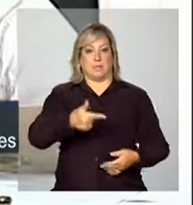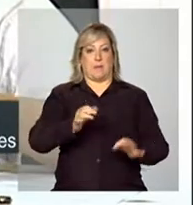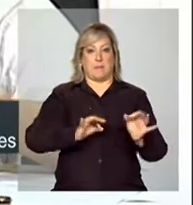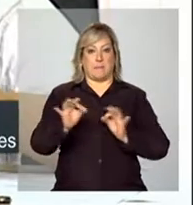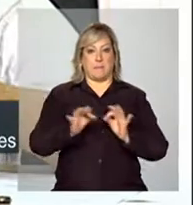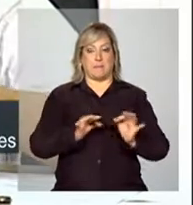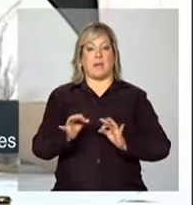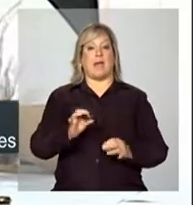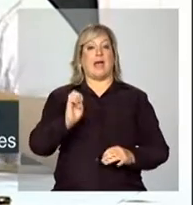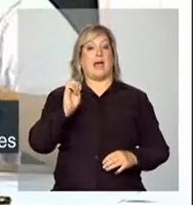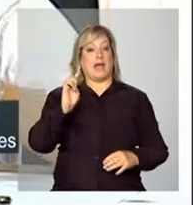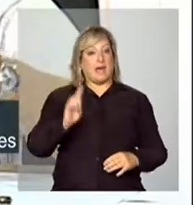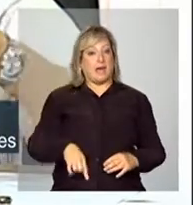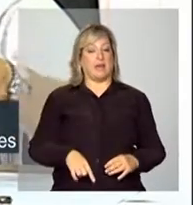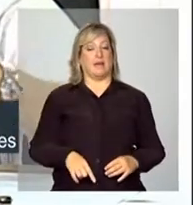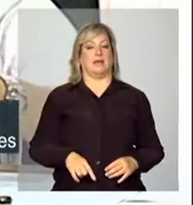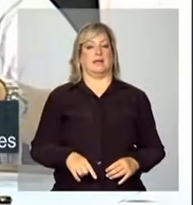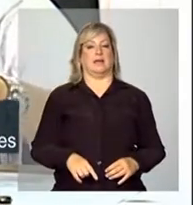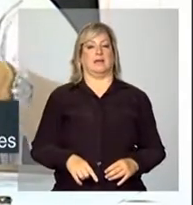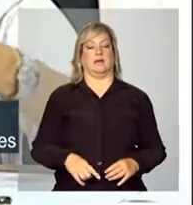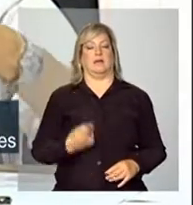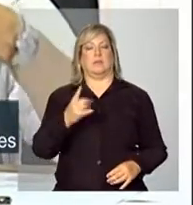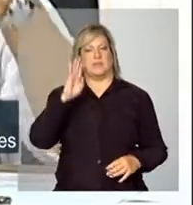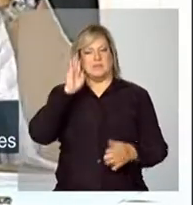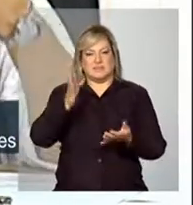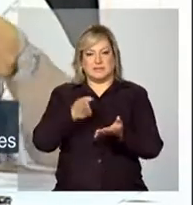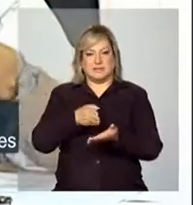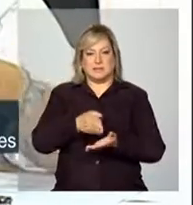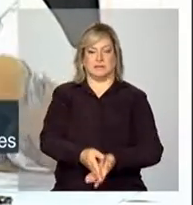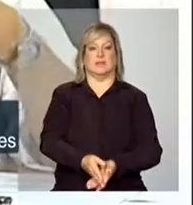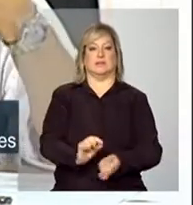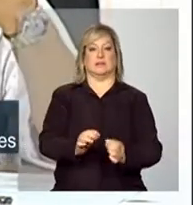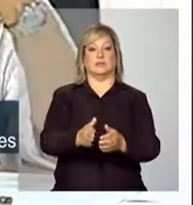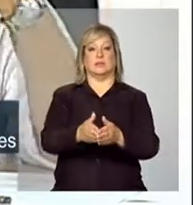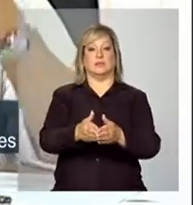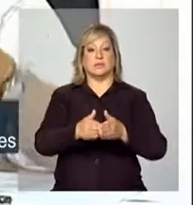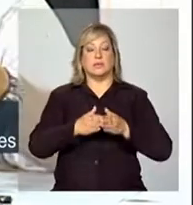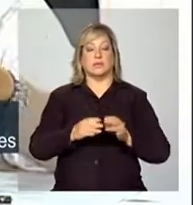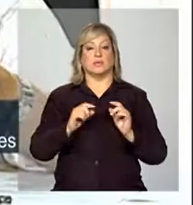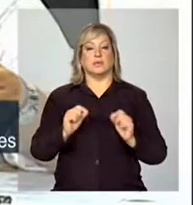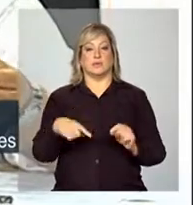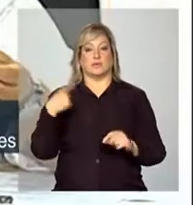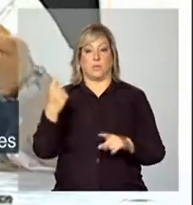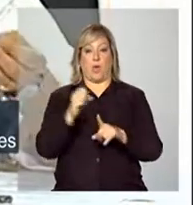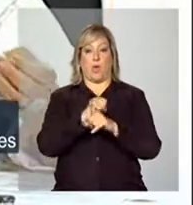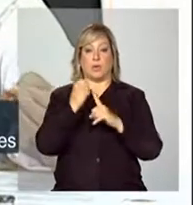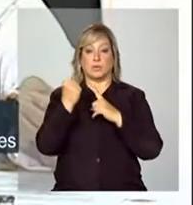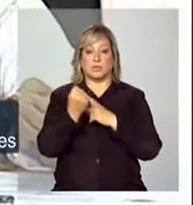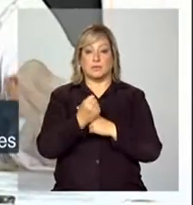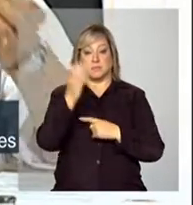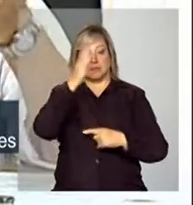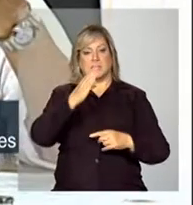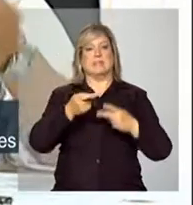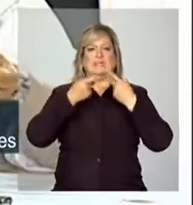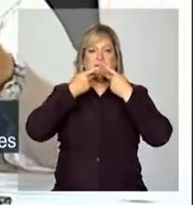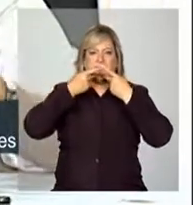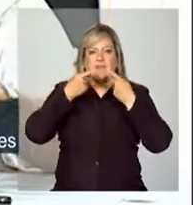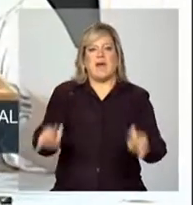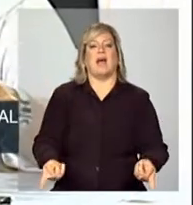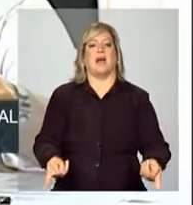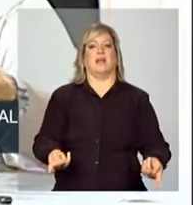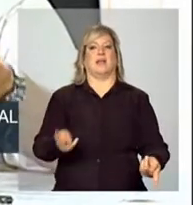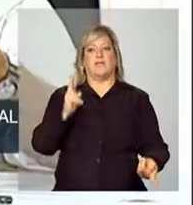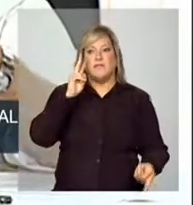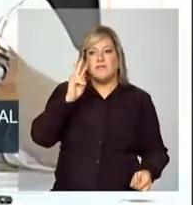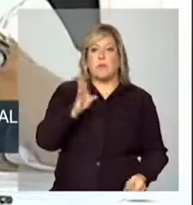é uma determinação de solicitar a sociedade brasileira que denuncie